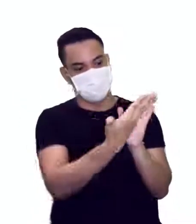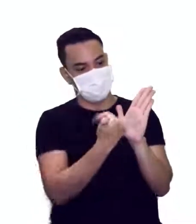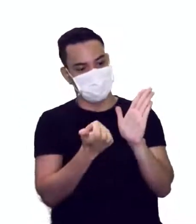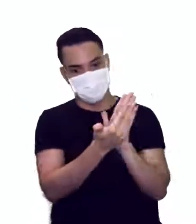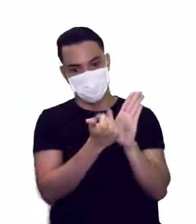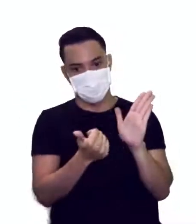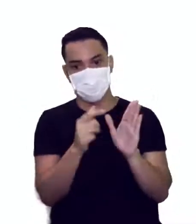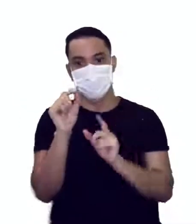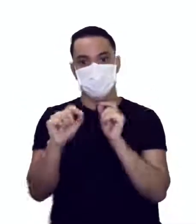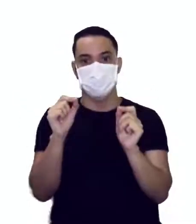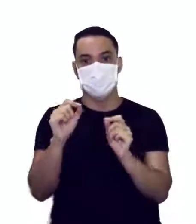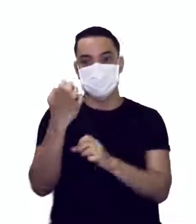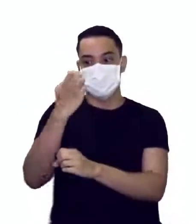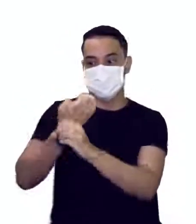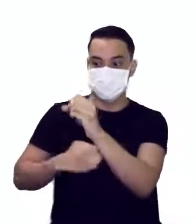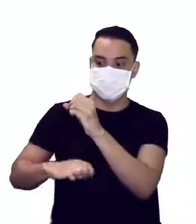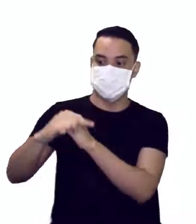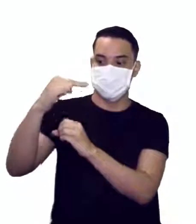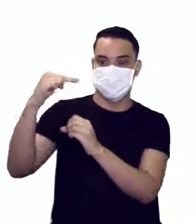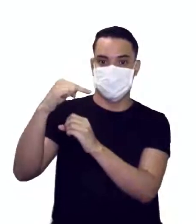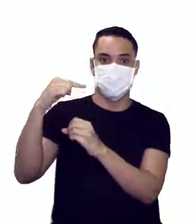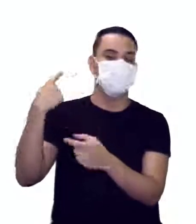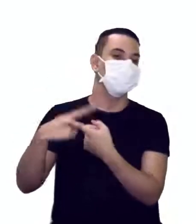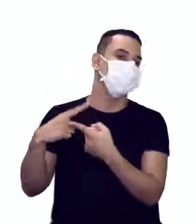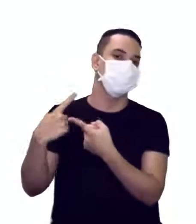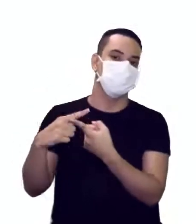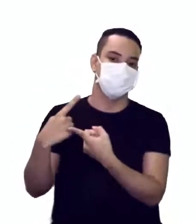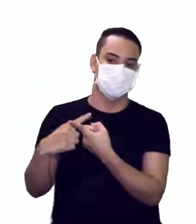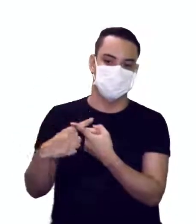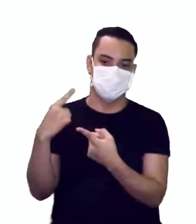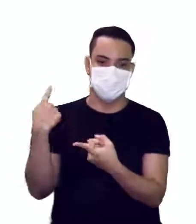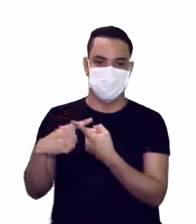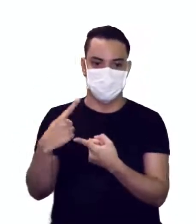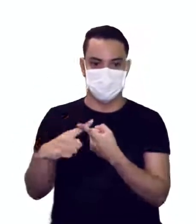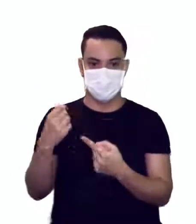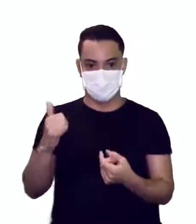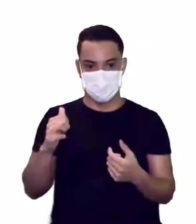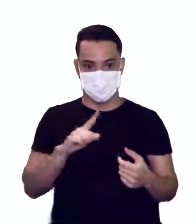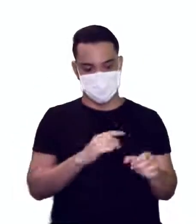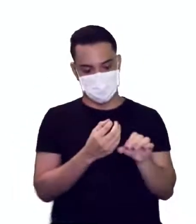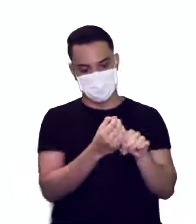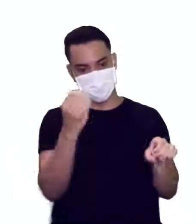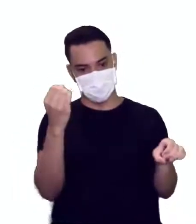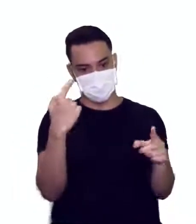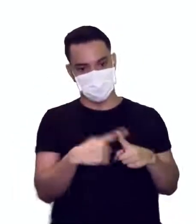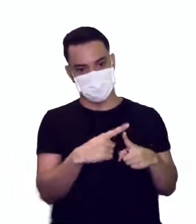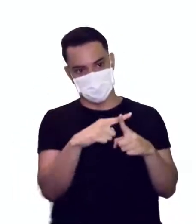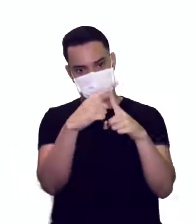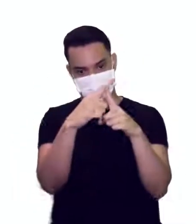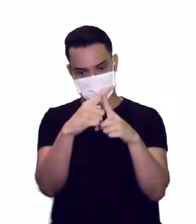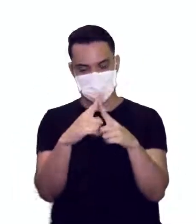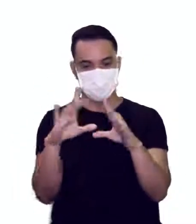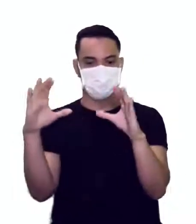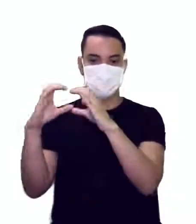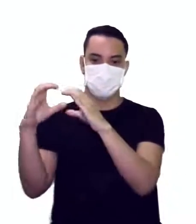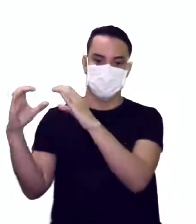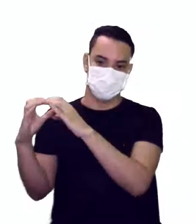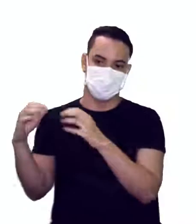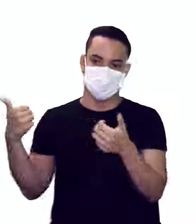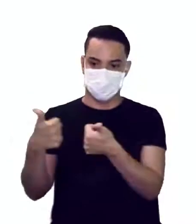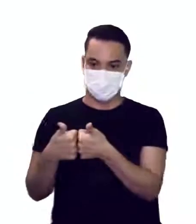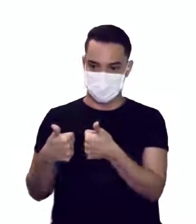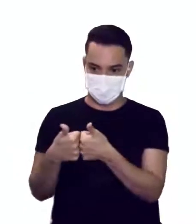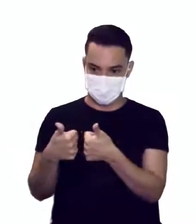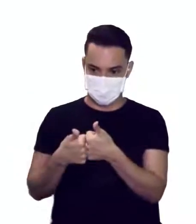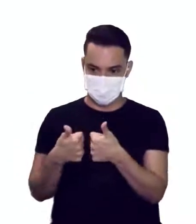cargas negativas. Por quê? Se o meu bastão está aqui positivo e eu estou perto da